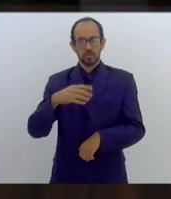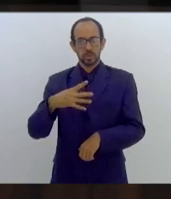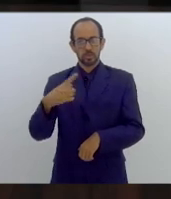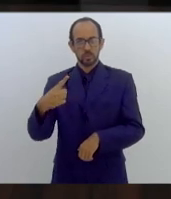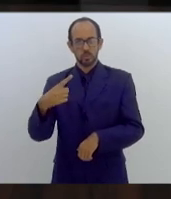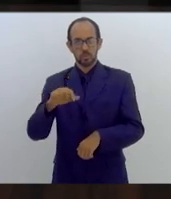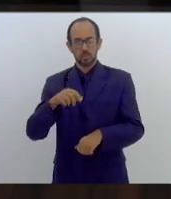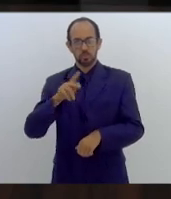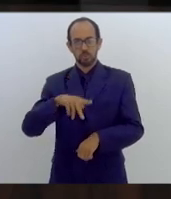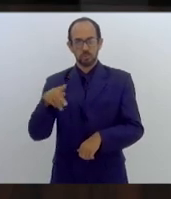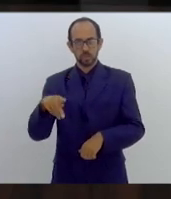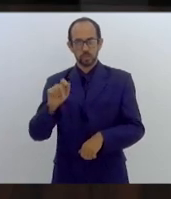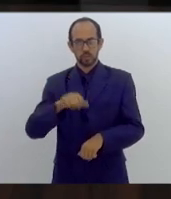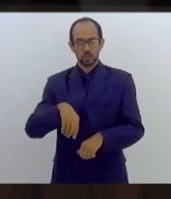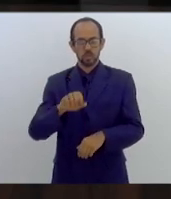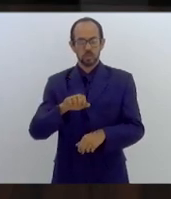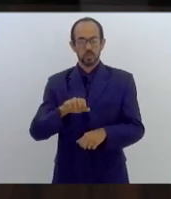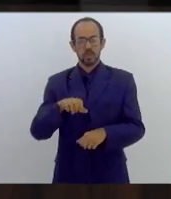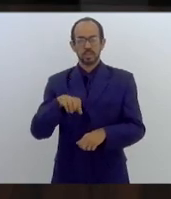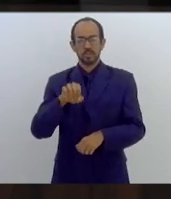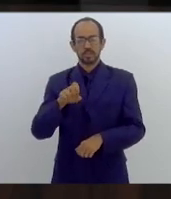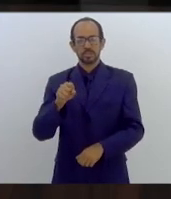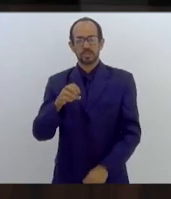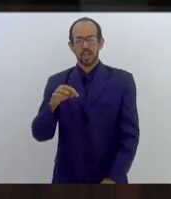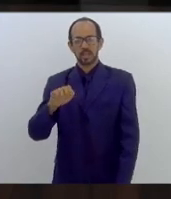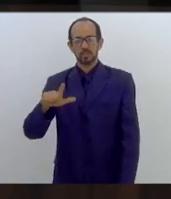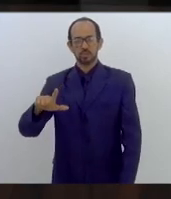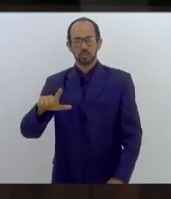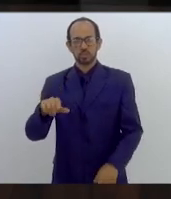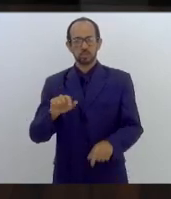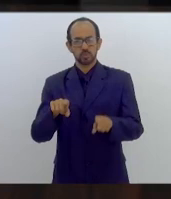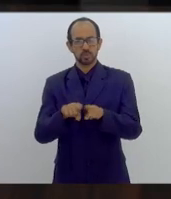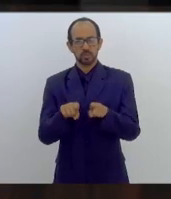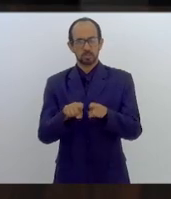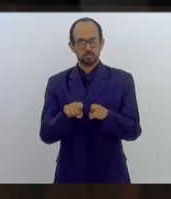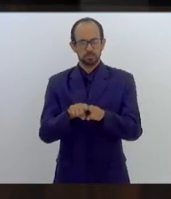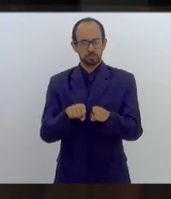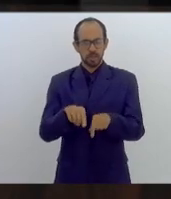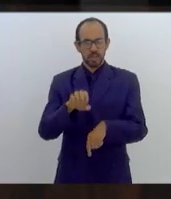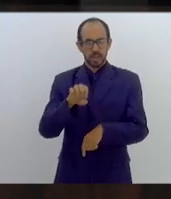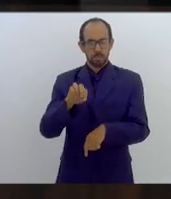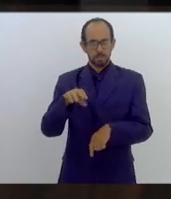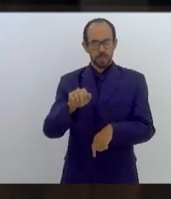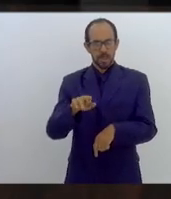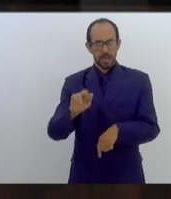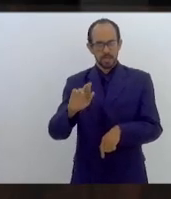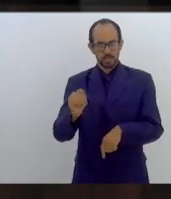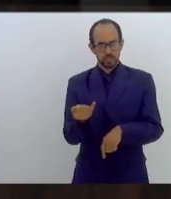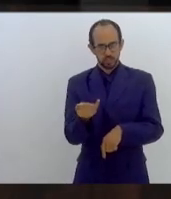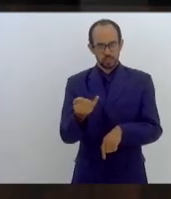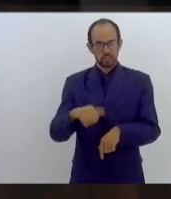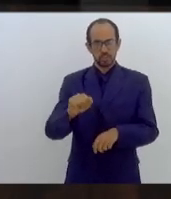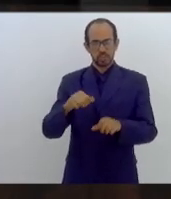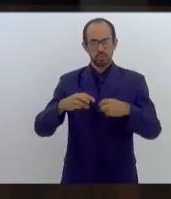Janeiro, da Universidade Estácio de Sá, da Escola de Magistratura do Estado do Rio de Janeiro, EMERJ, da Escola do Ministério